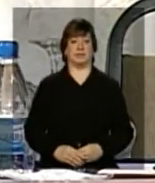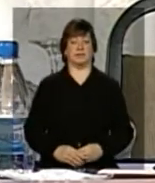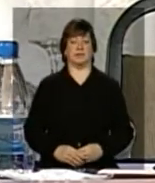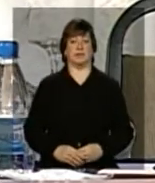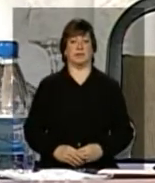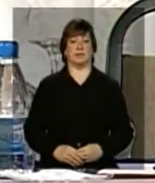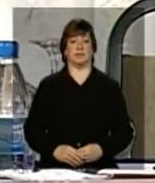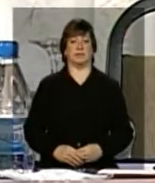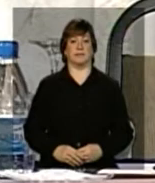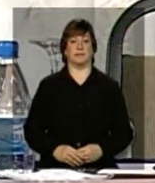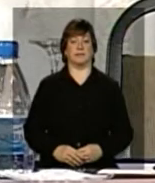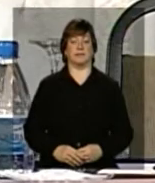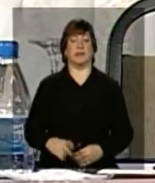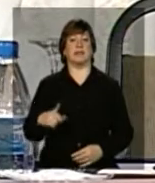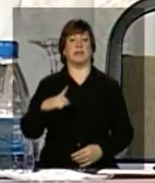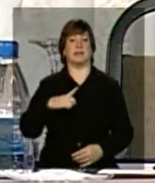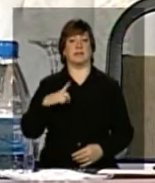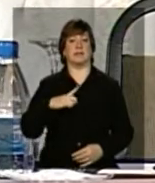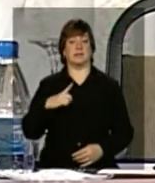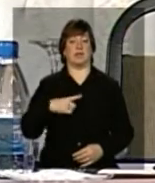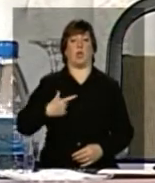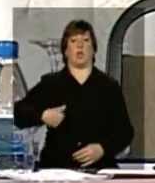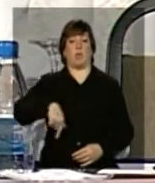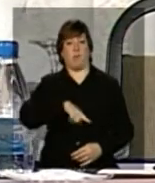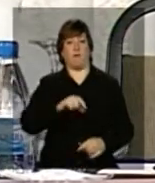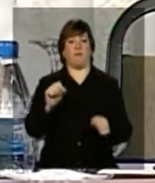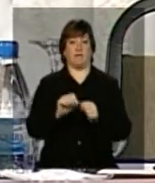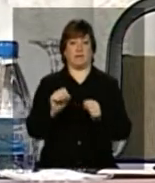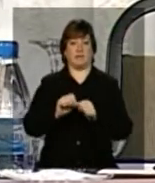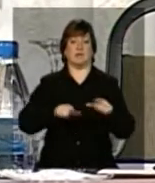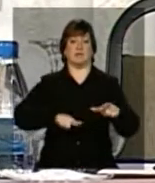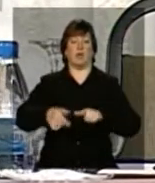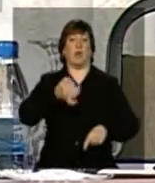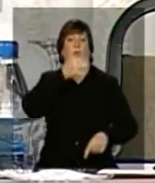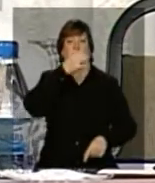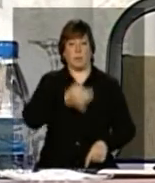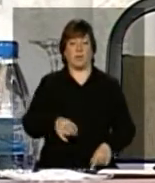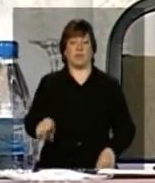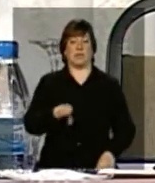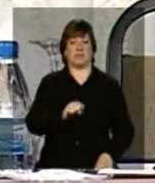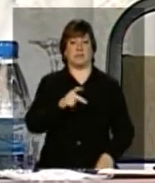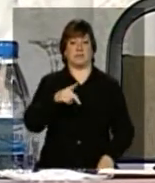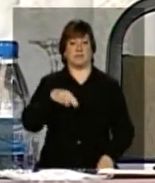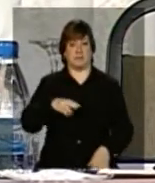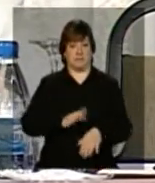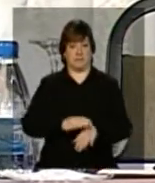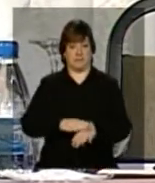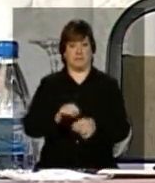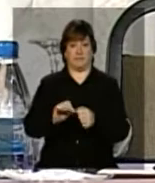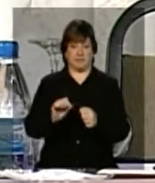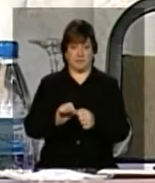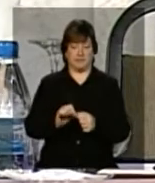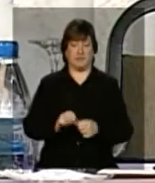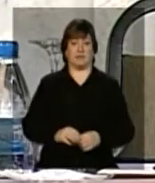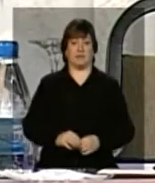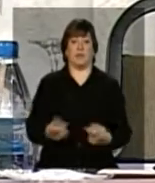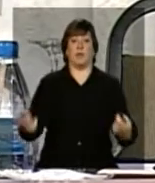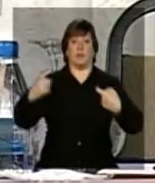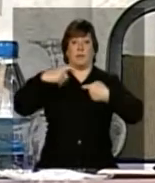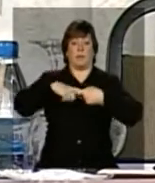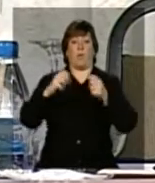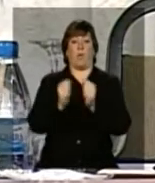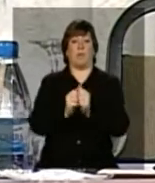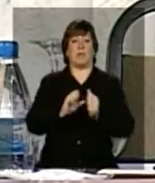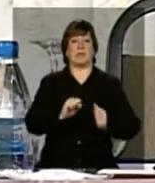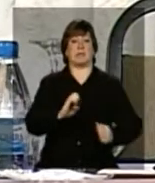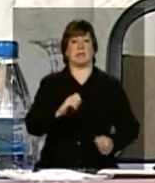uma atuação nossa, proposta pela SPM, em parceria com a